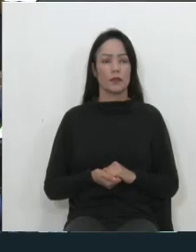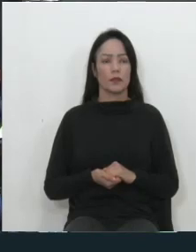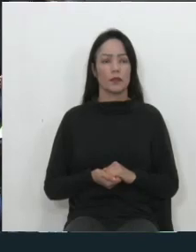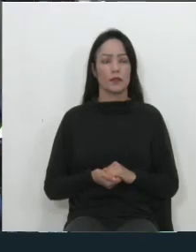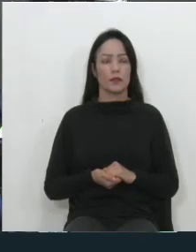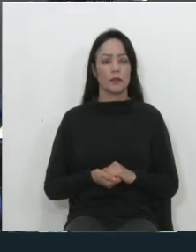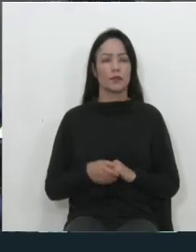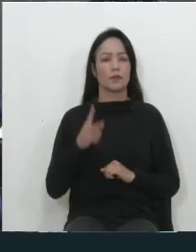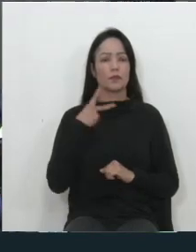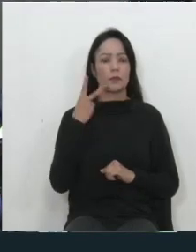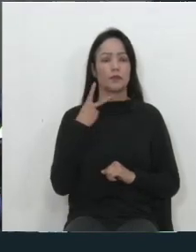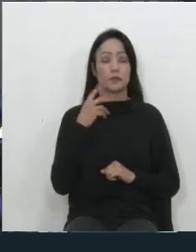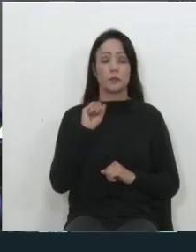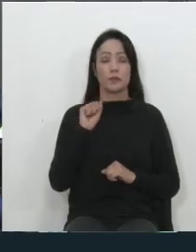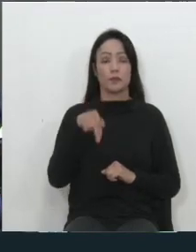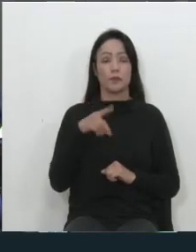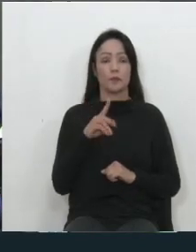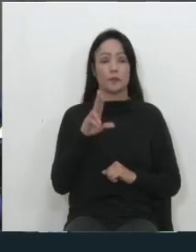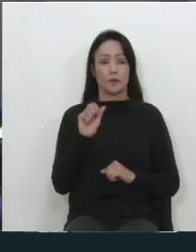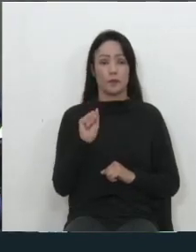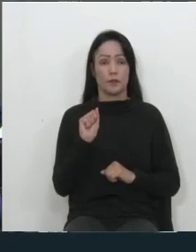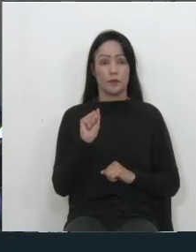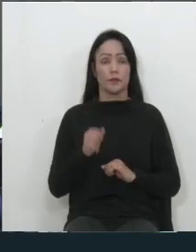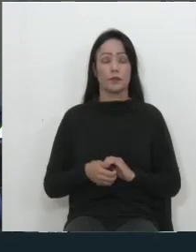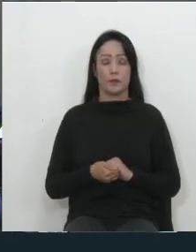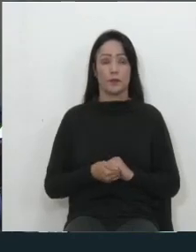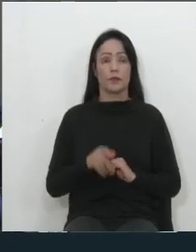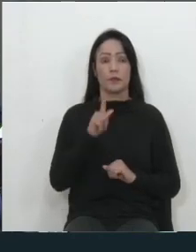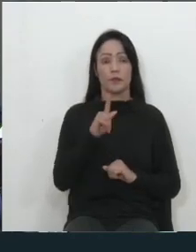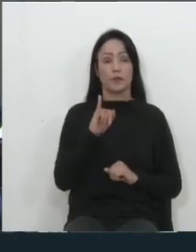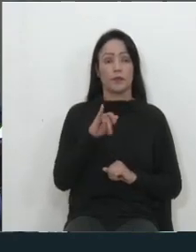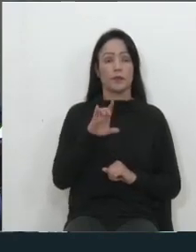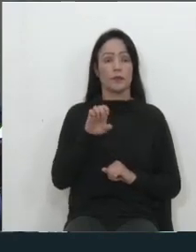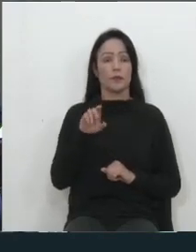Vereadora Sandra, né, vereador? Sandra Gileno.